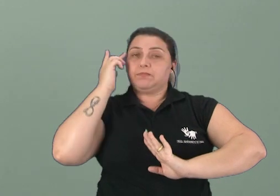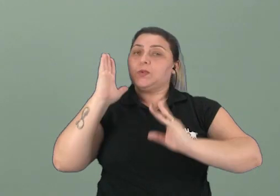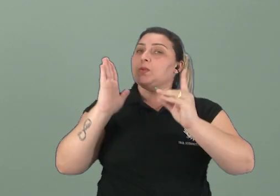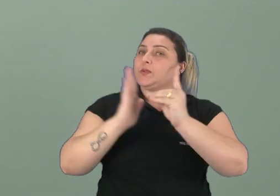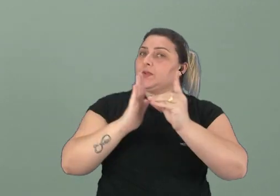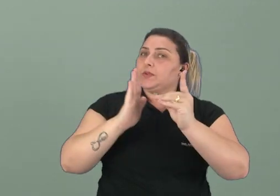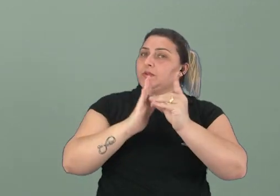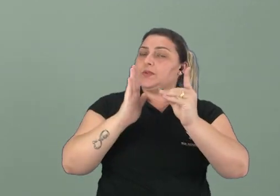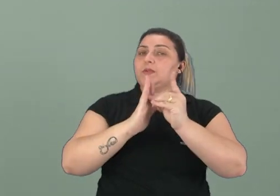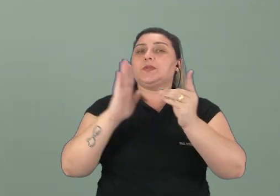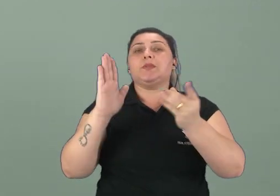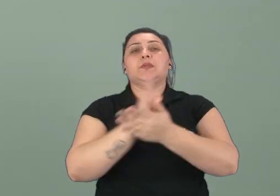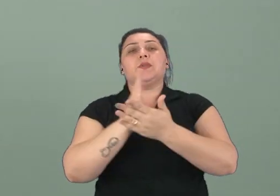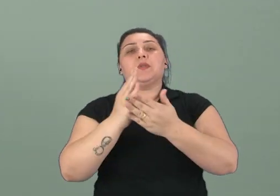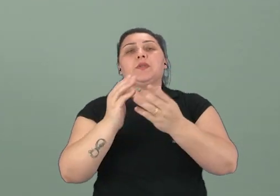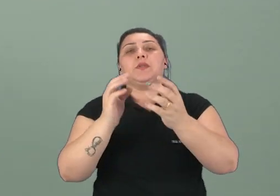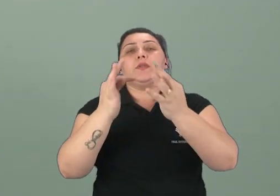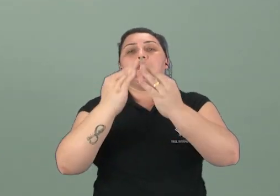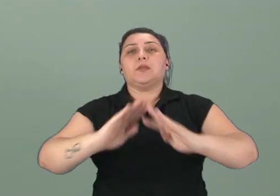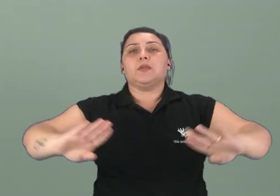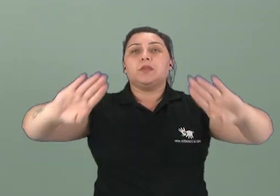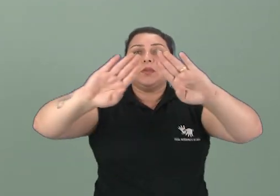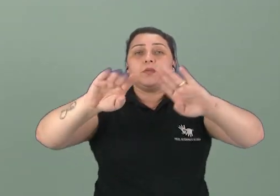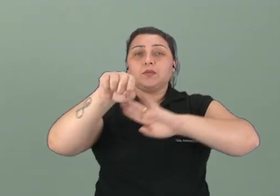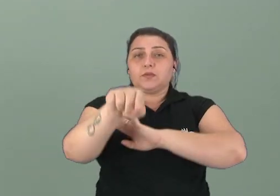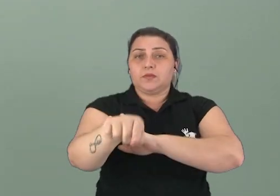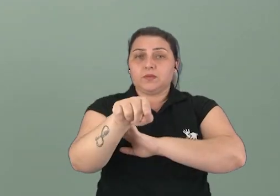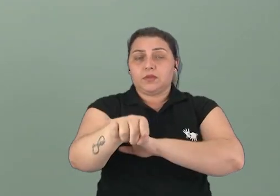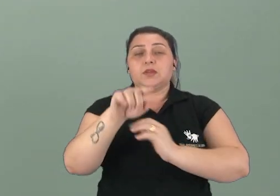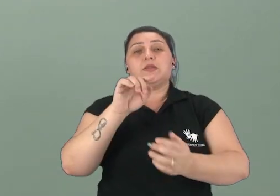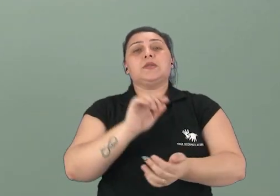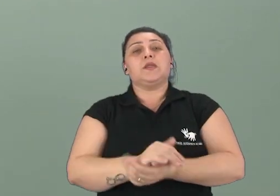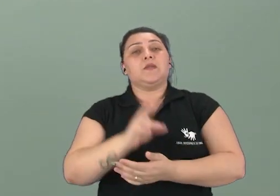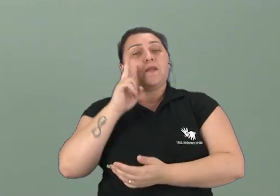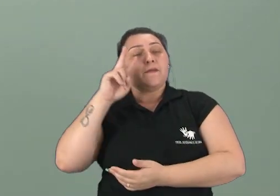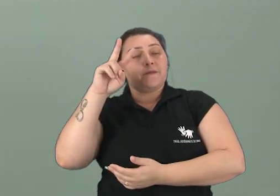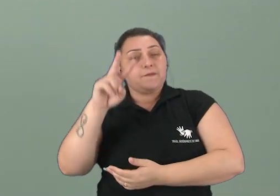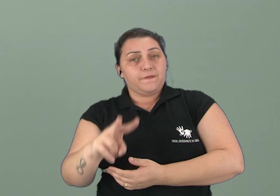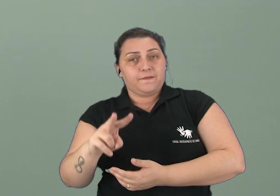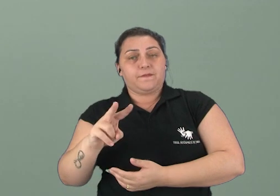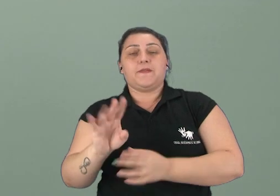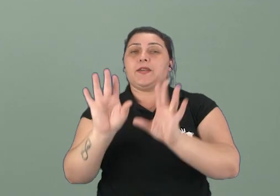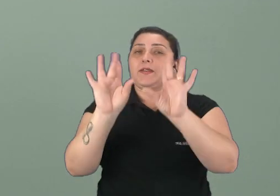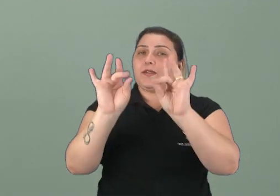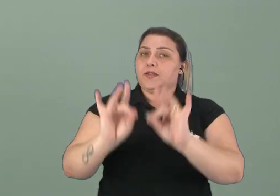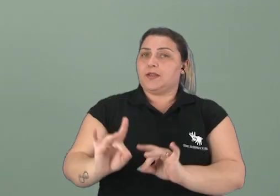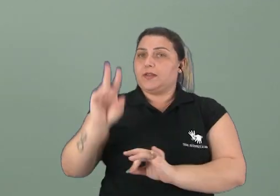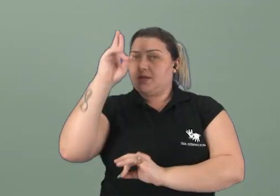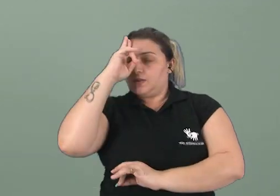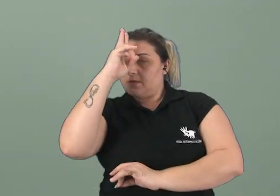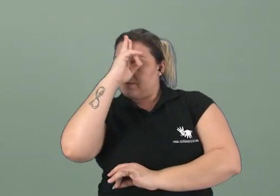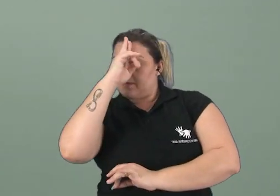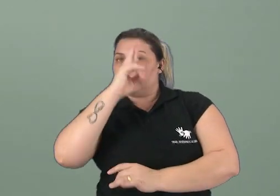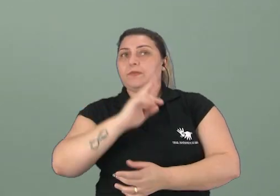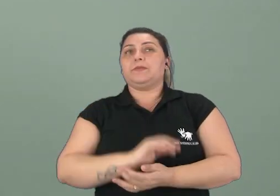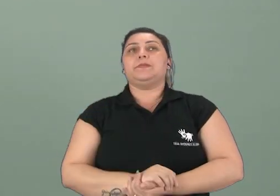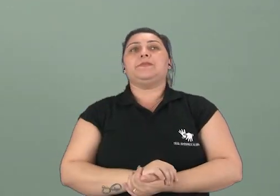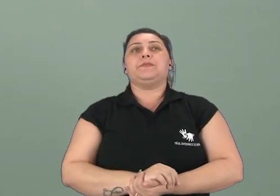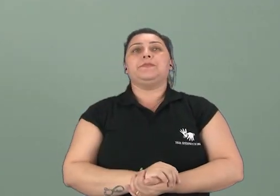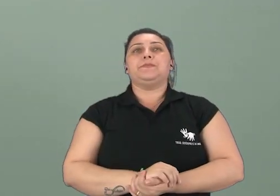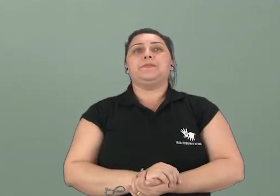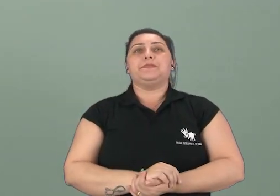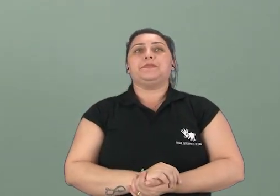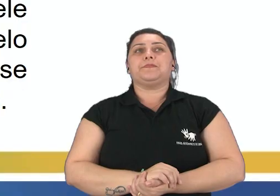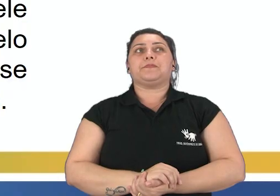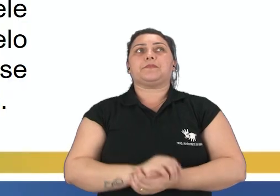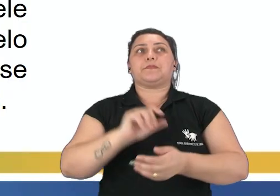os índios, algumas tribos indígenas, que vocês certamente vão ver muito bem sobre isso em história. E